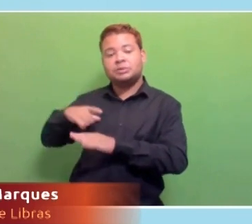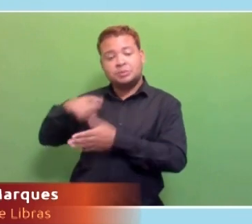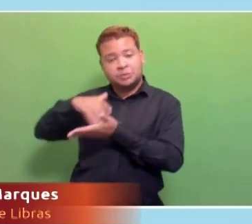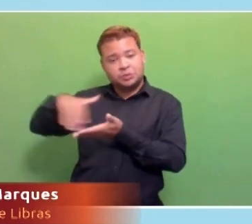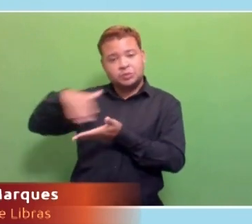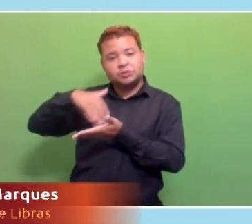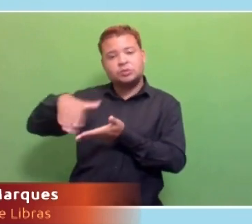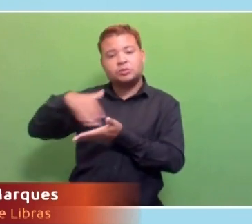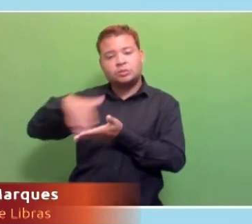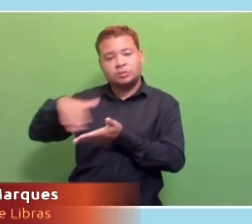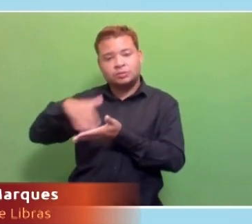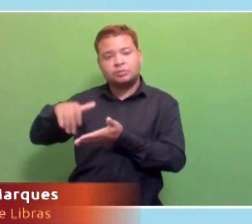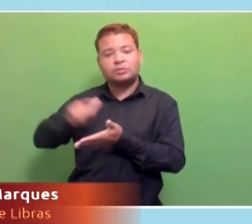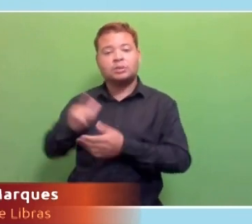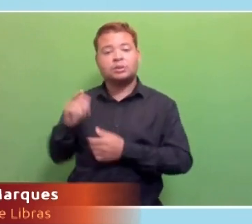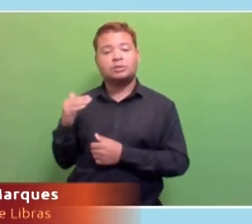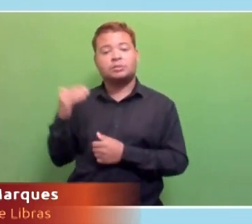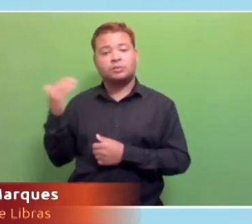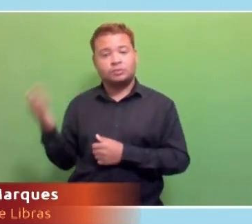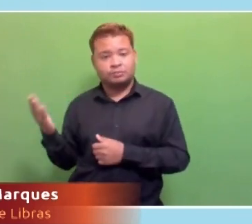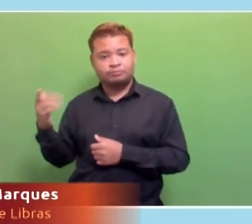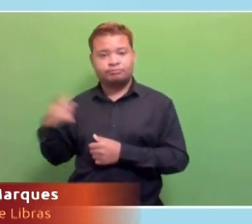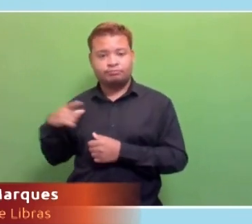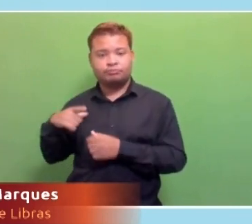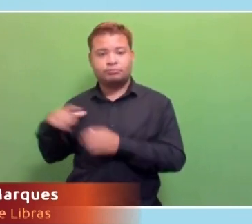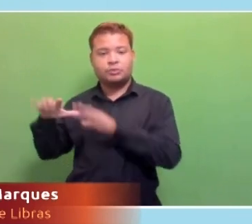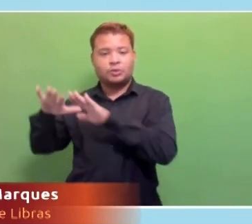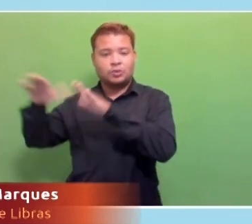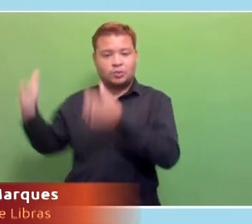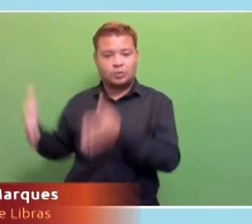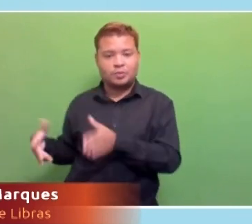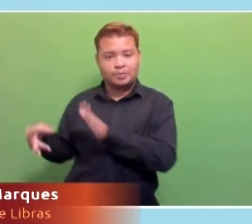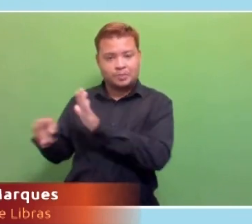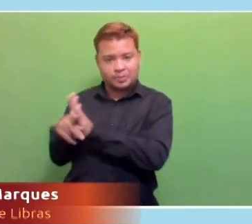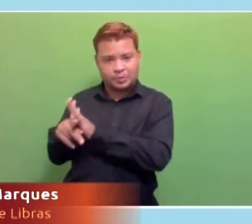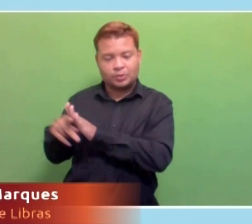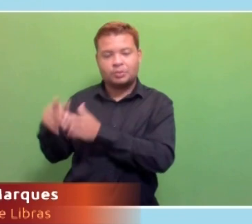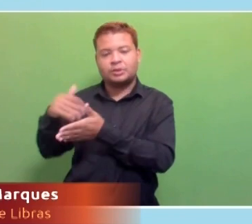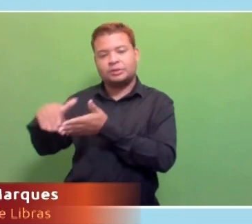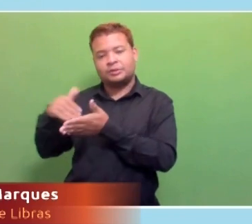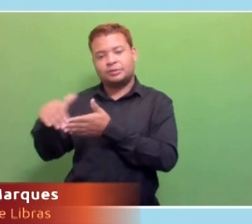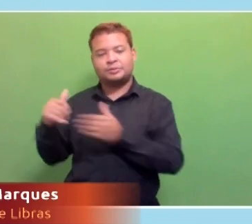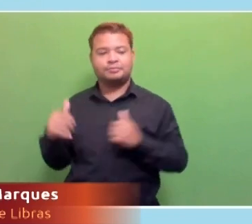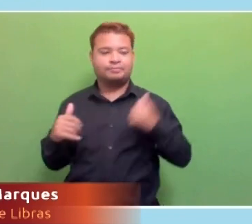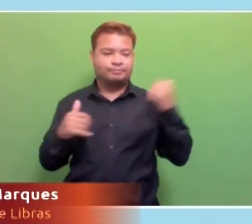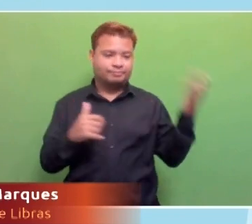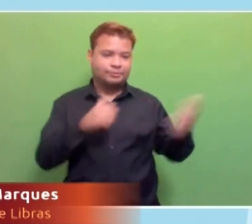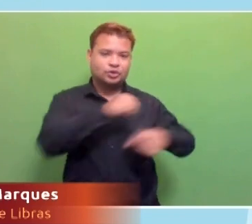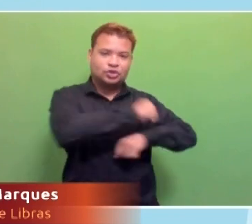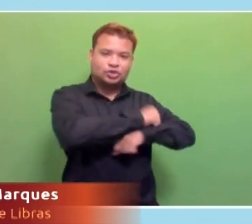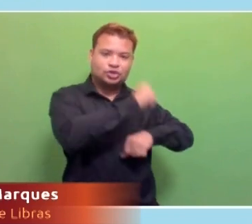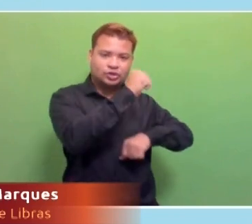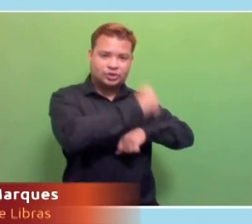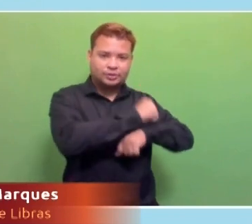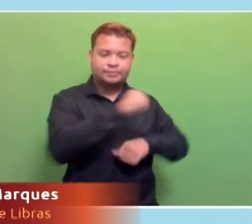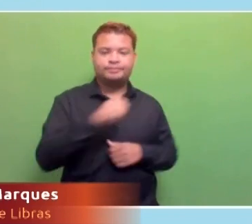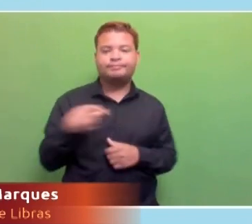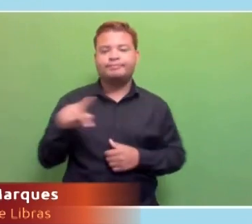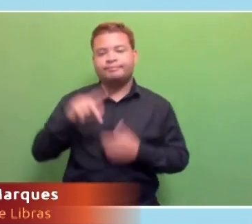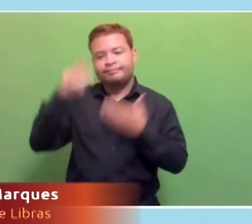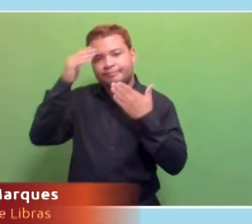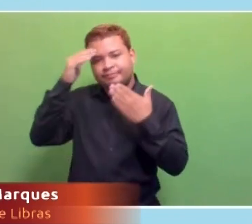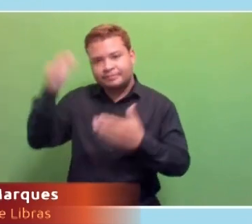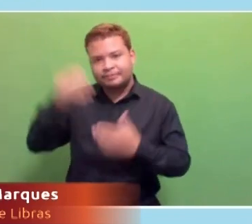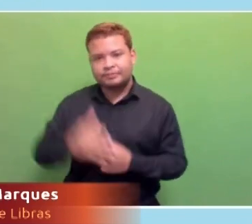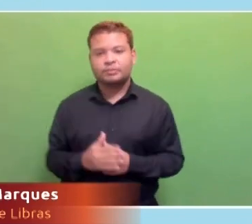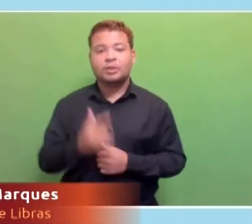tenho do lado um móvel de escritório e do outro lado a janela. Muito obrigada, professor. Nosso outro